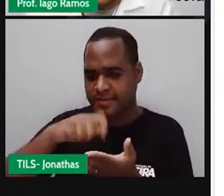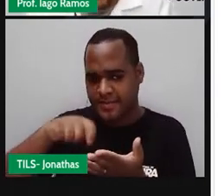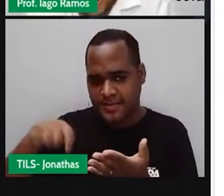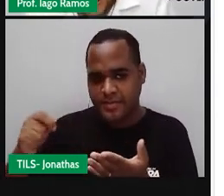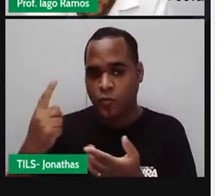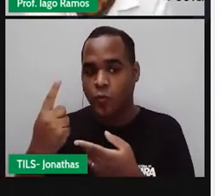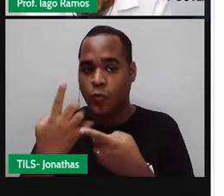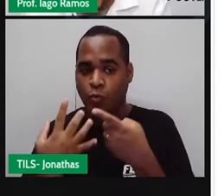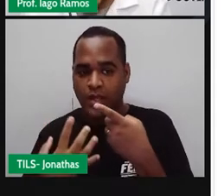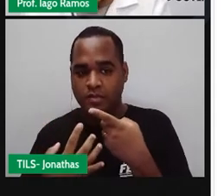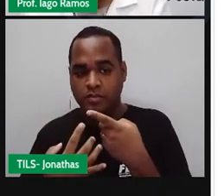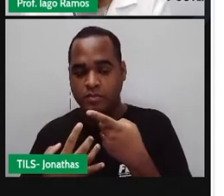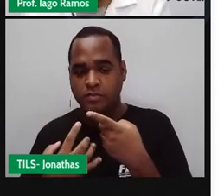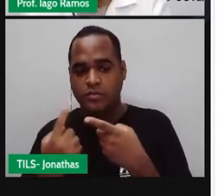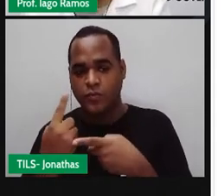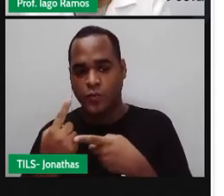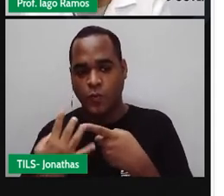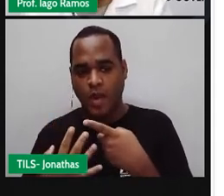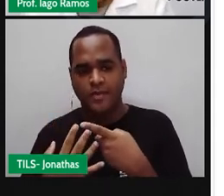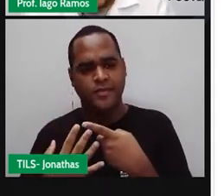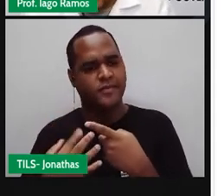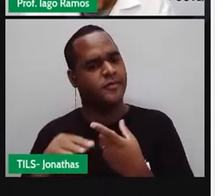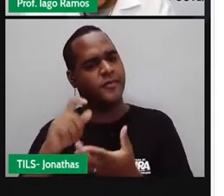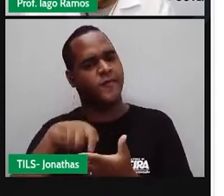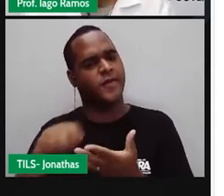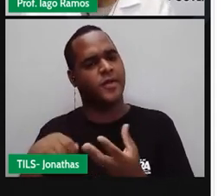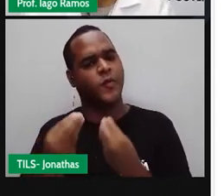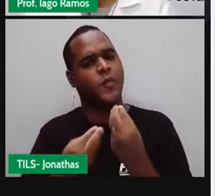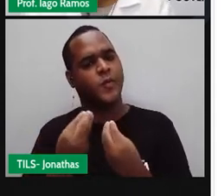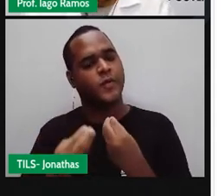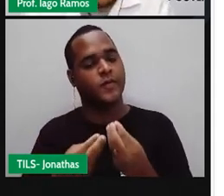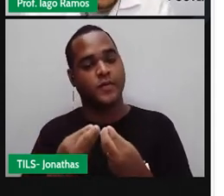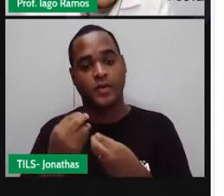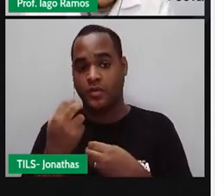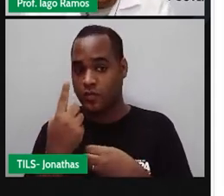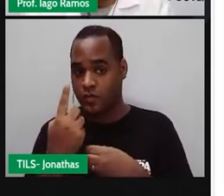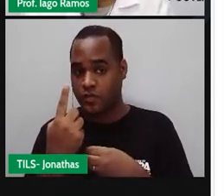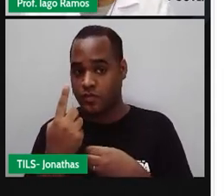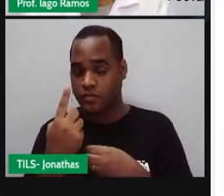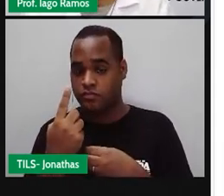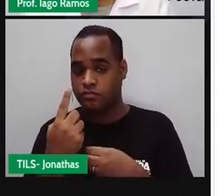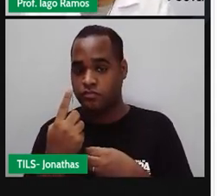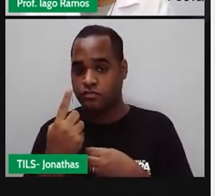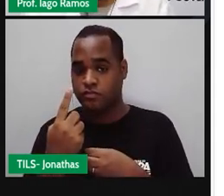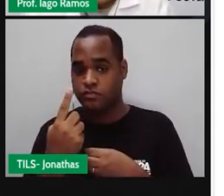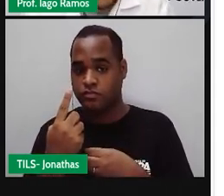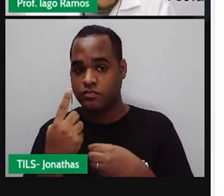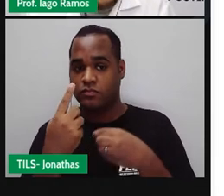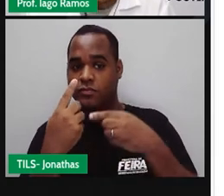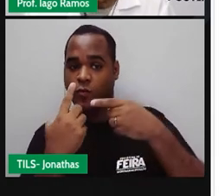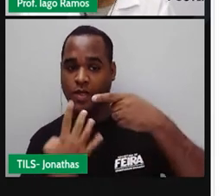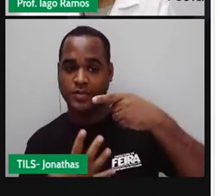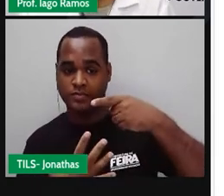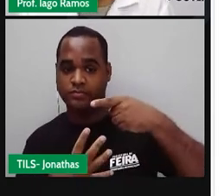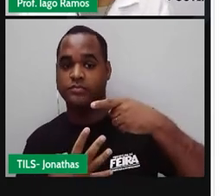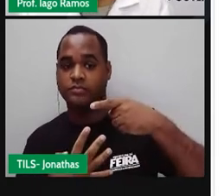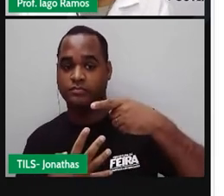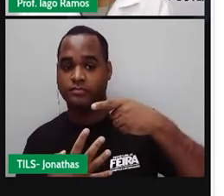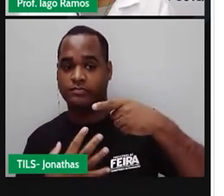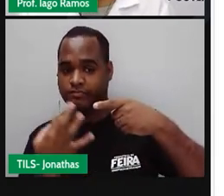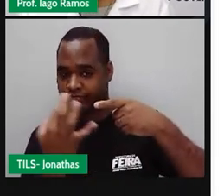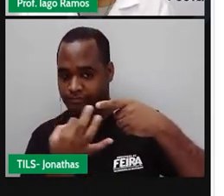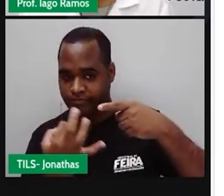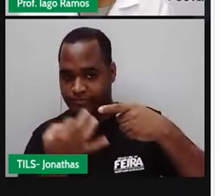Um quarto Professor um quarto o senhor coloca o número um em cima e o número quatro em baixo